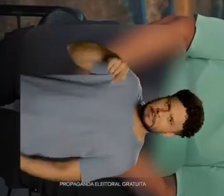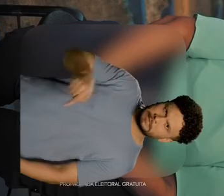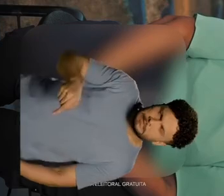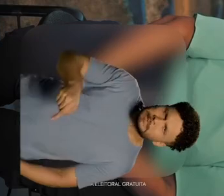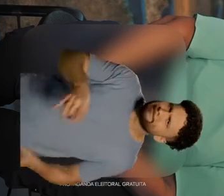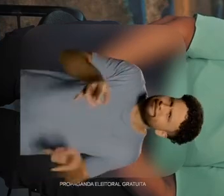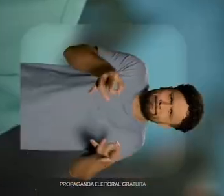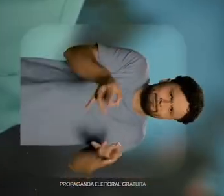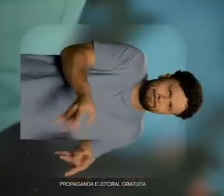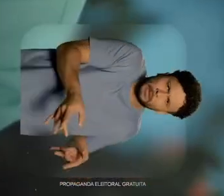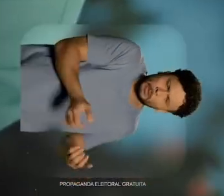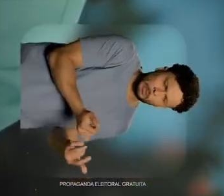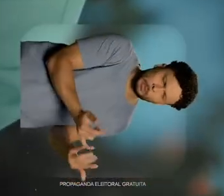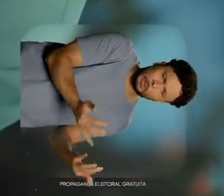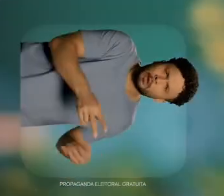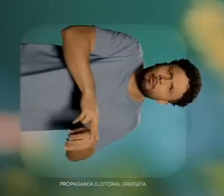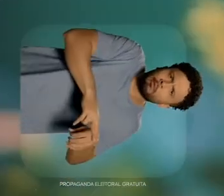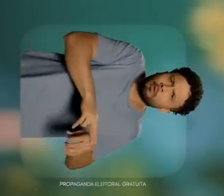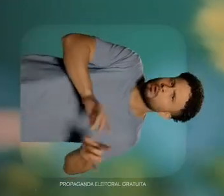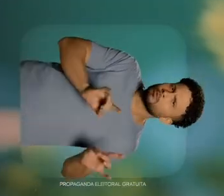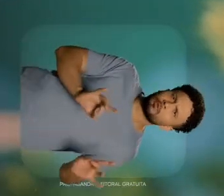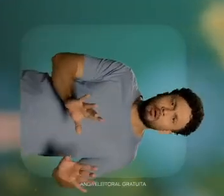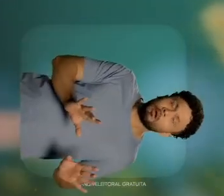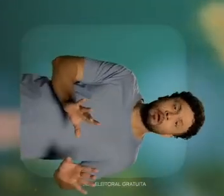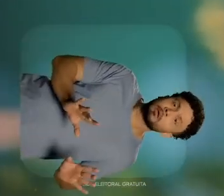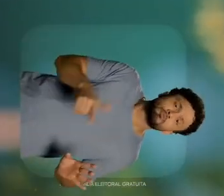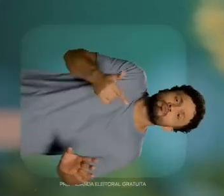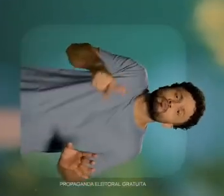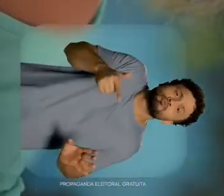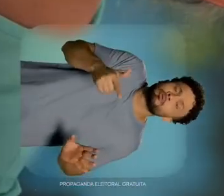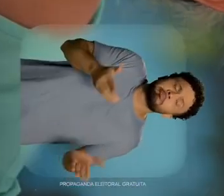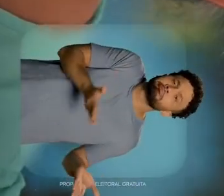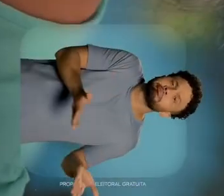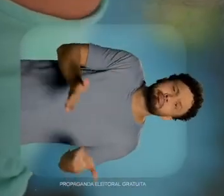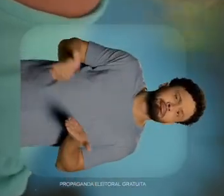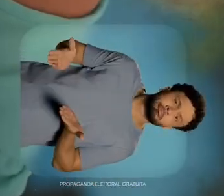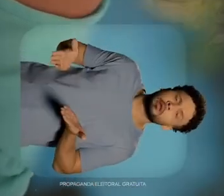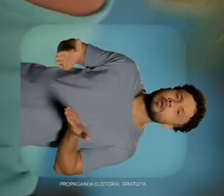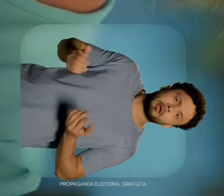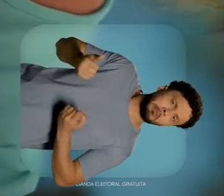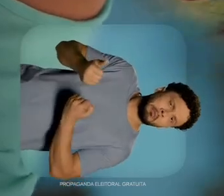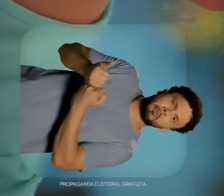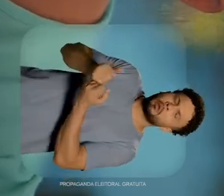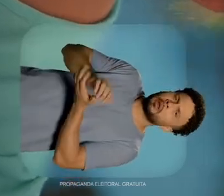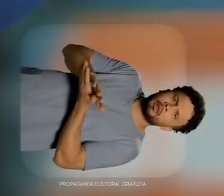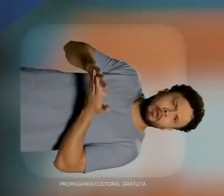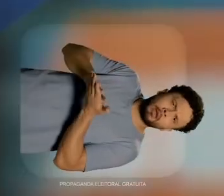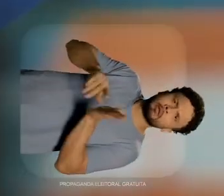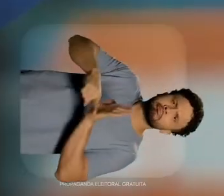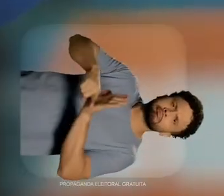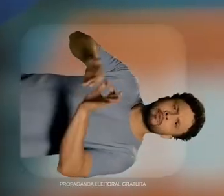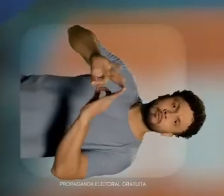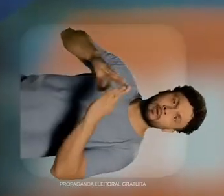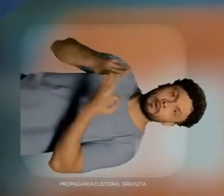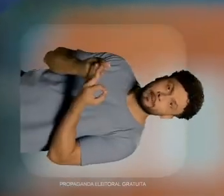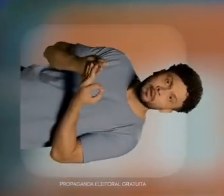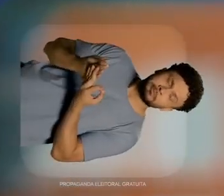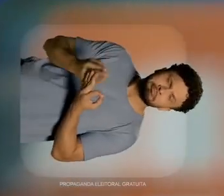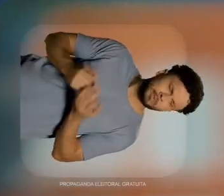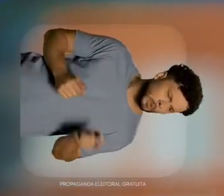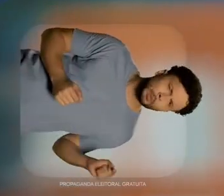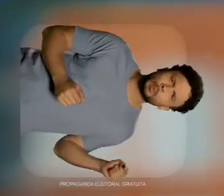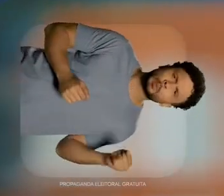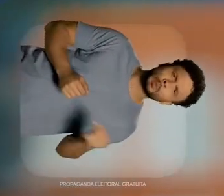um abandono total. Era mato. Então, nós não tínhamos um acolhimento para os nossos filhos, nem para nós mães. Quando a gente chegou aqui,